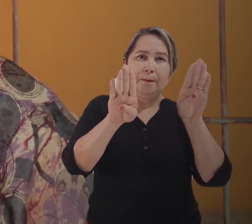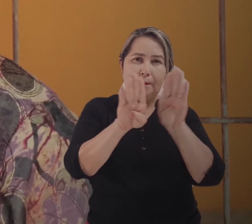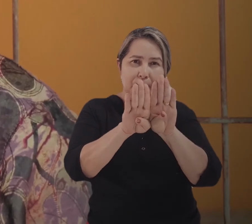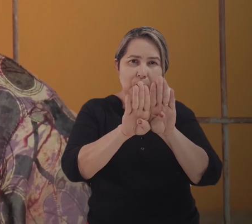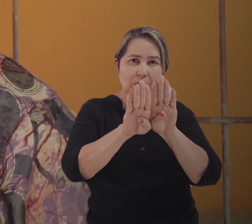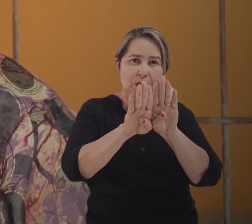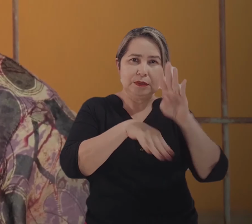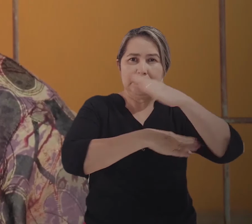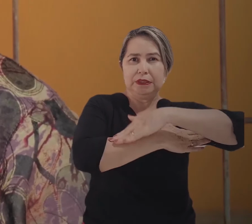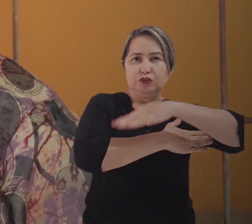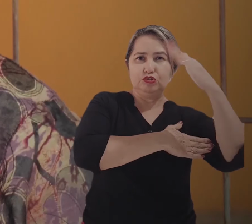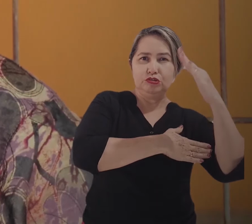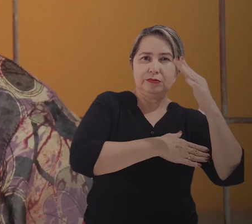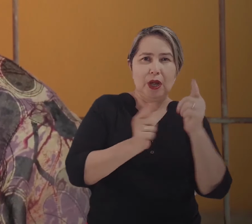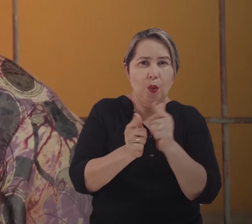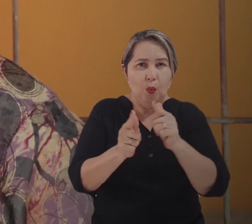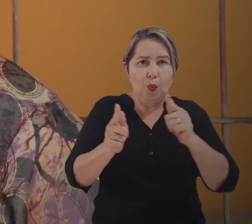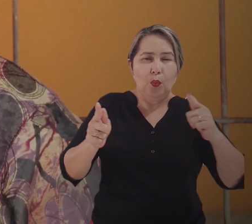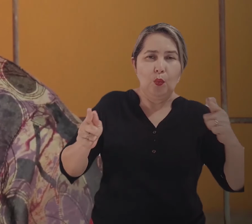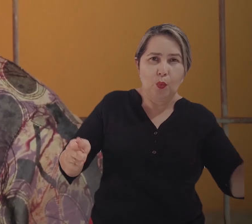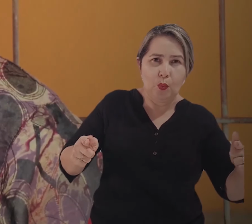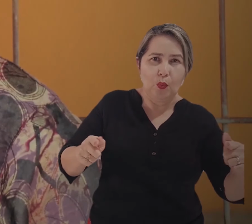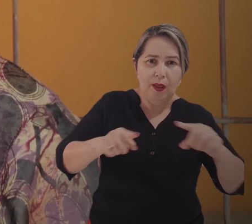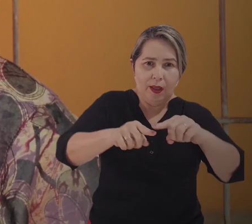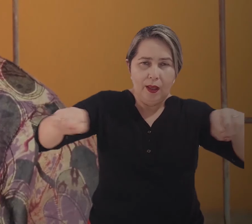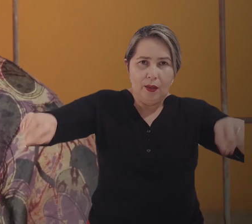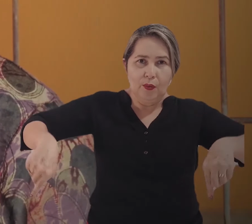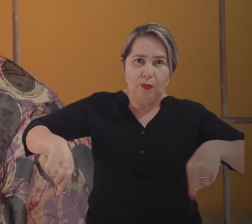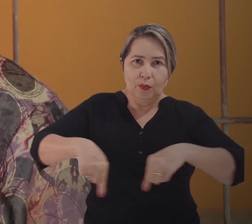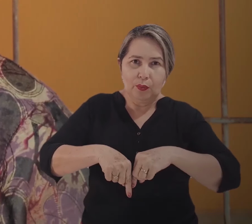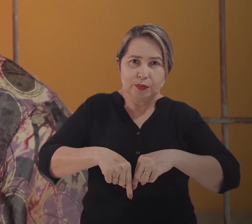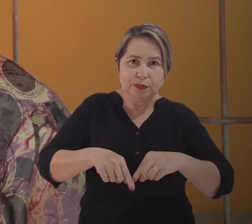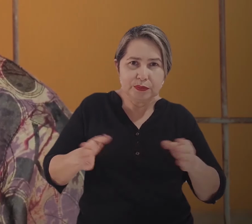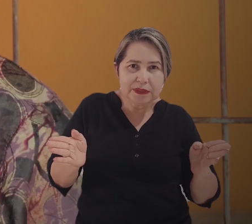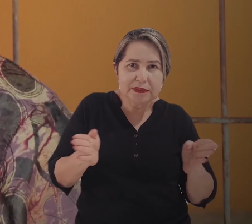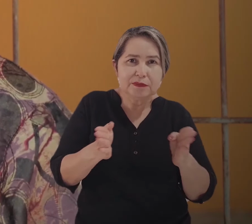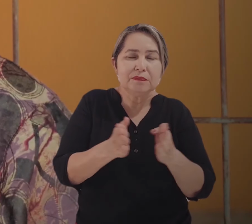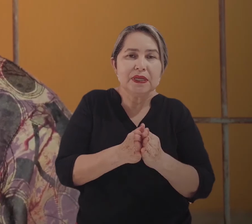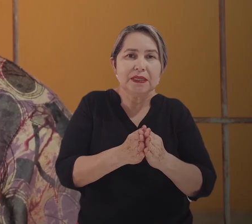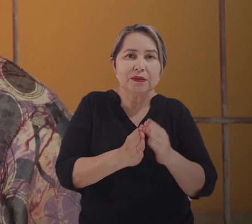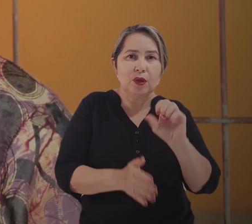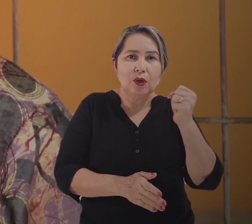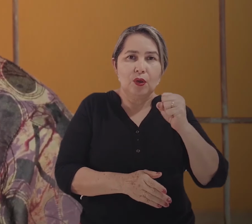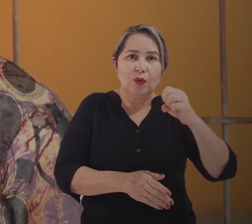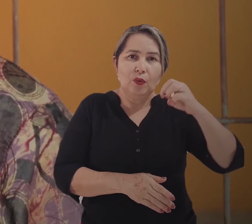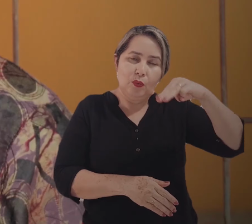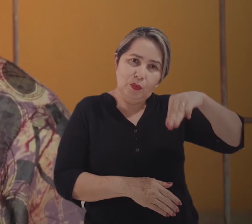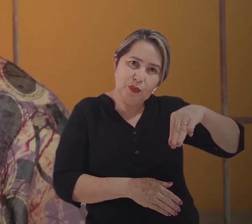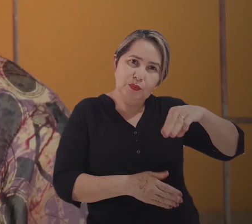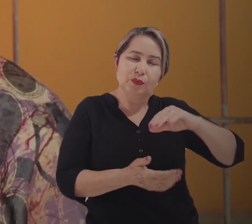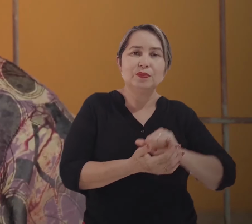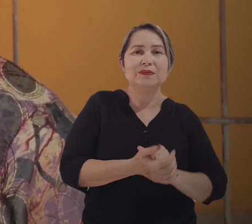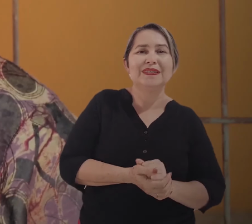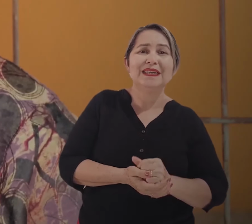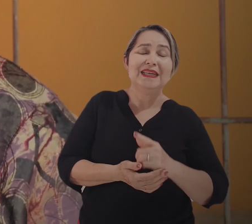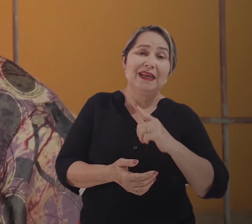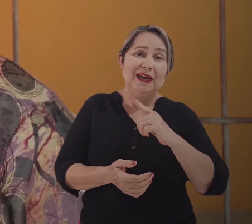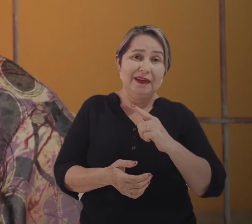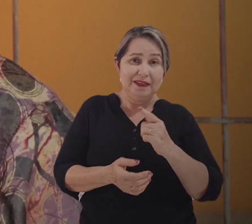né? Os terrenos menores tinham 8 metros. Eram terrenos para abrigar grandes